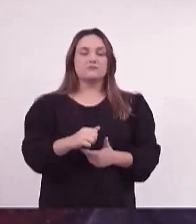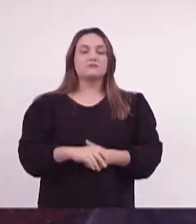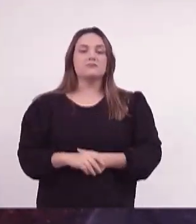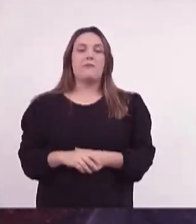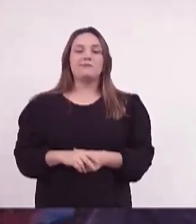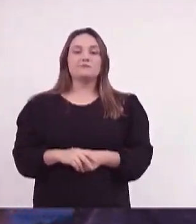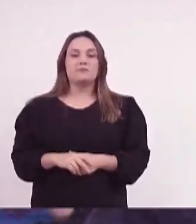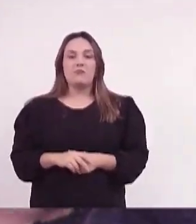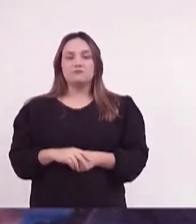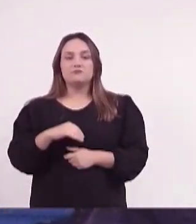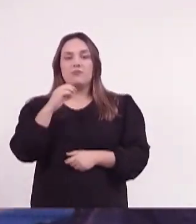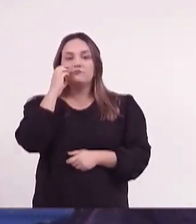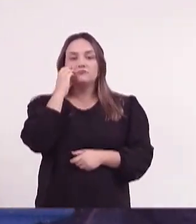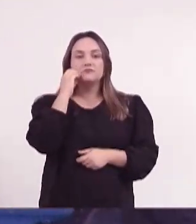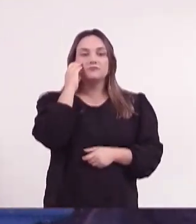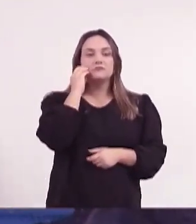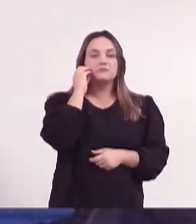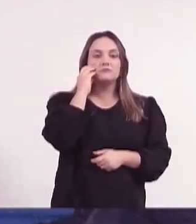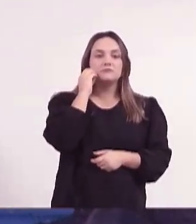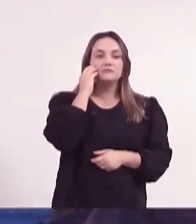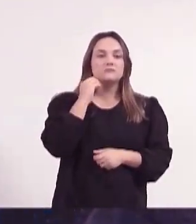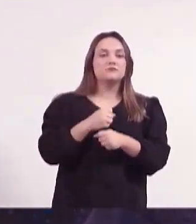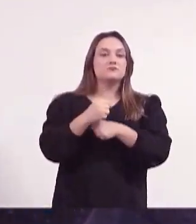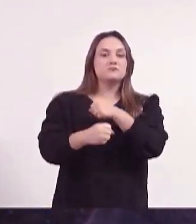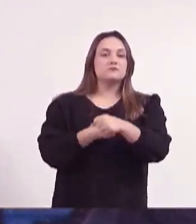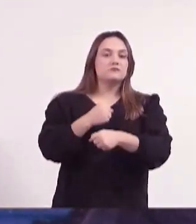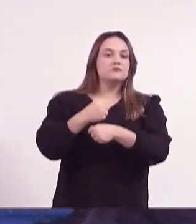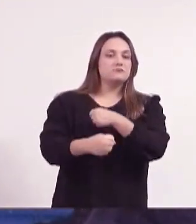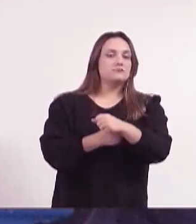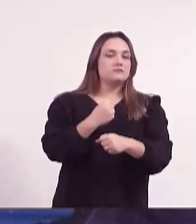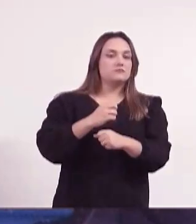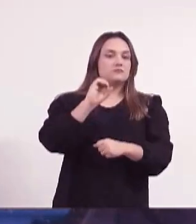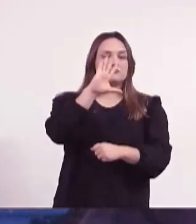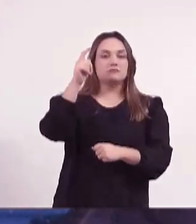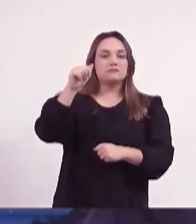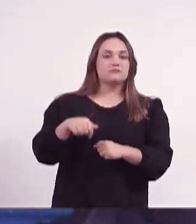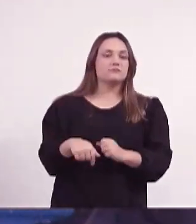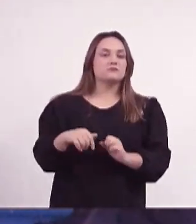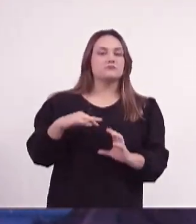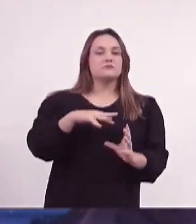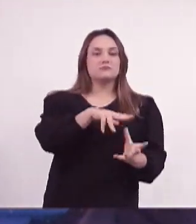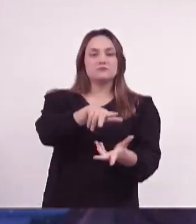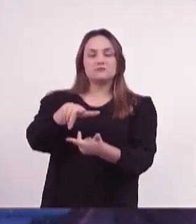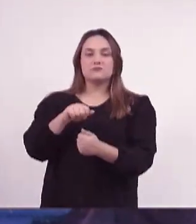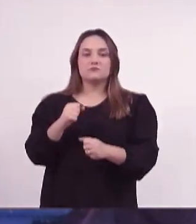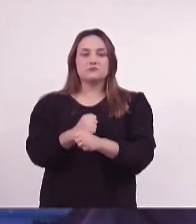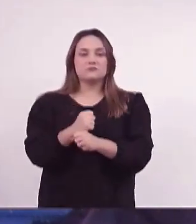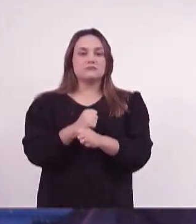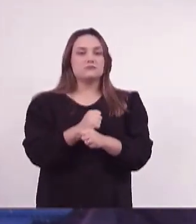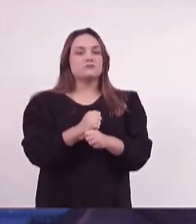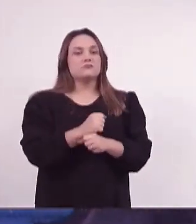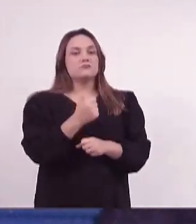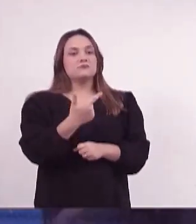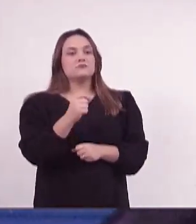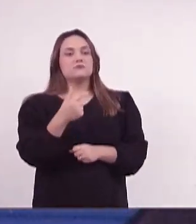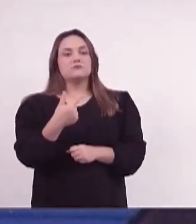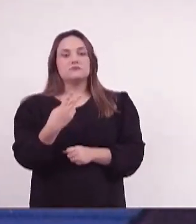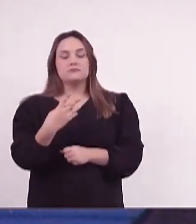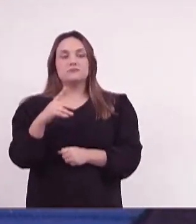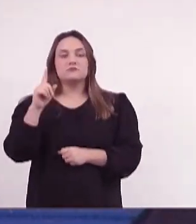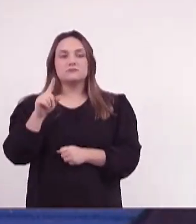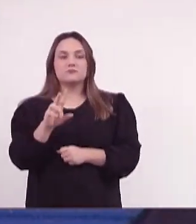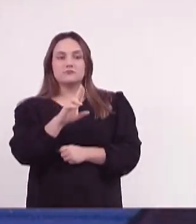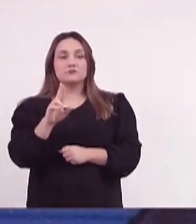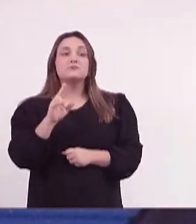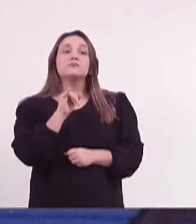Essa iniciativa acontece todo ano no mundo. Em 2024, o lema é: se